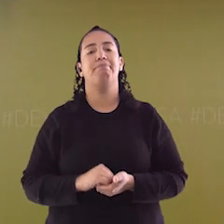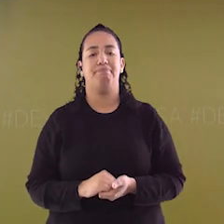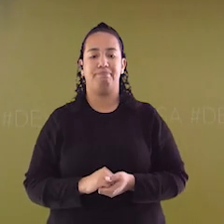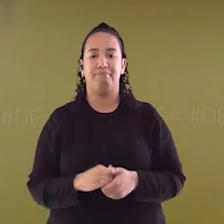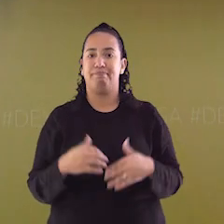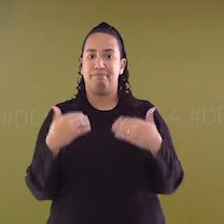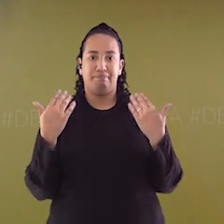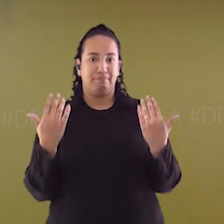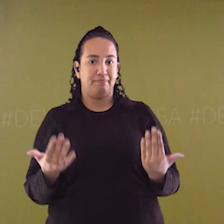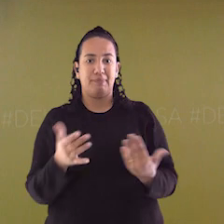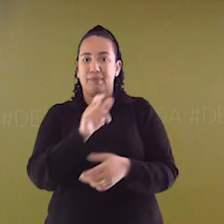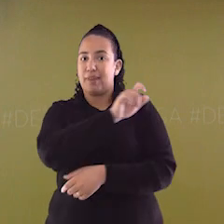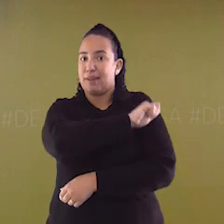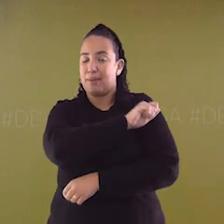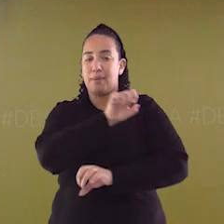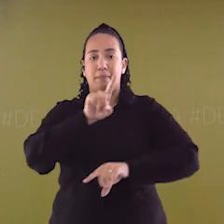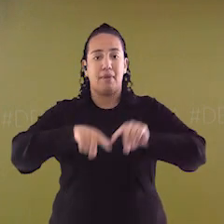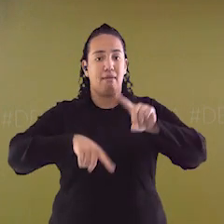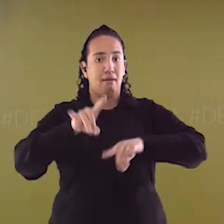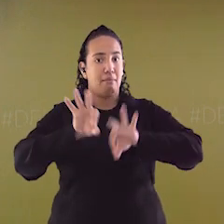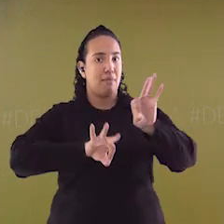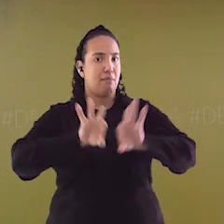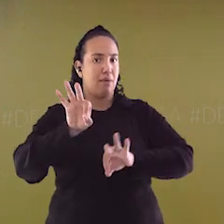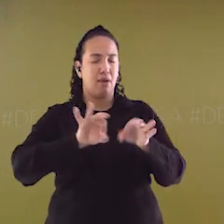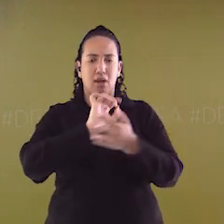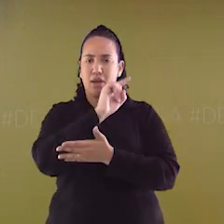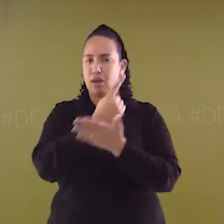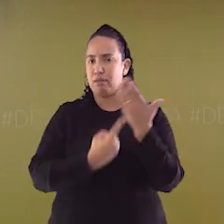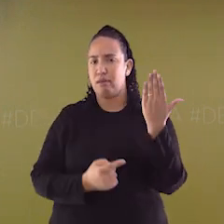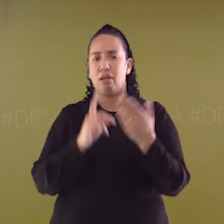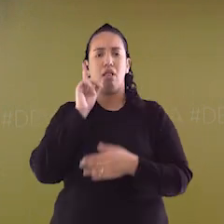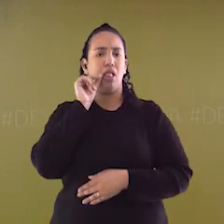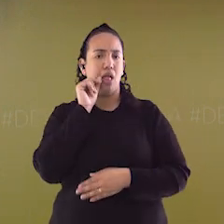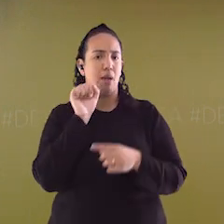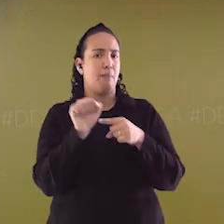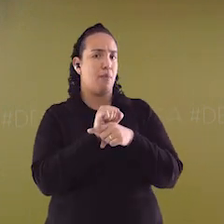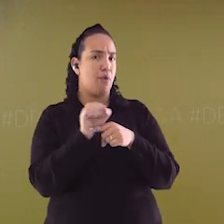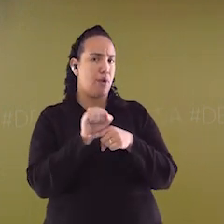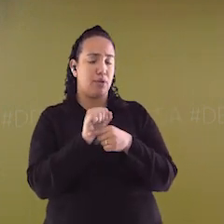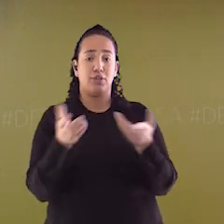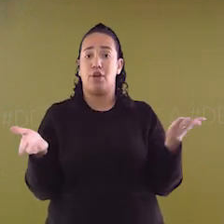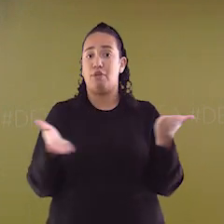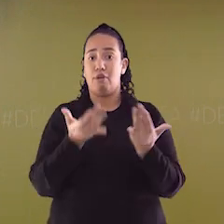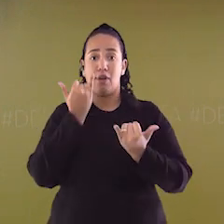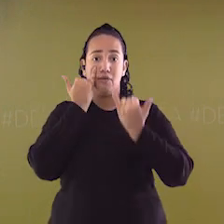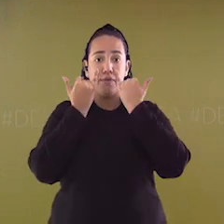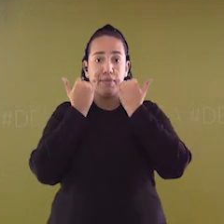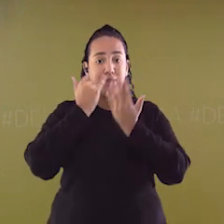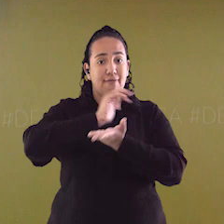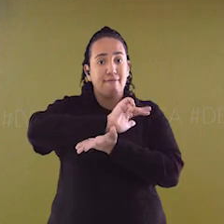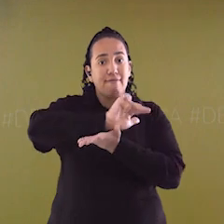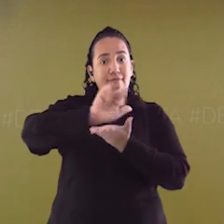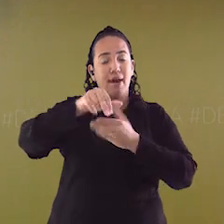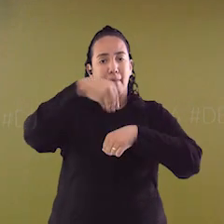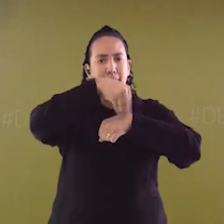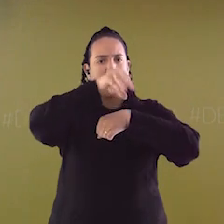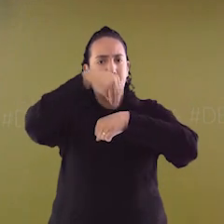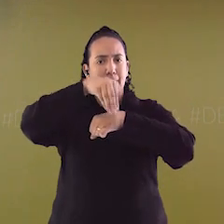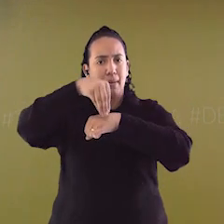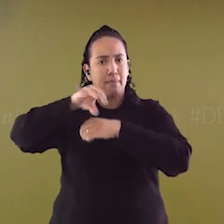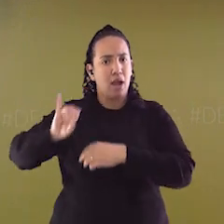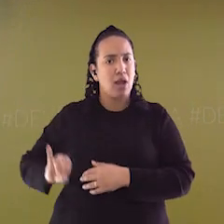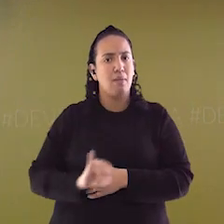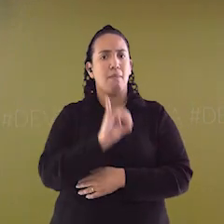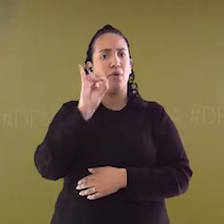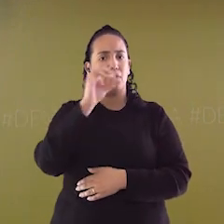Então, estudantes, pegue seu material, caderno, lápis e borracha, pois serão passadas muitas informações importantes e você